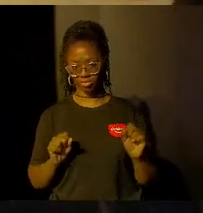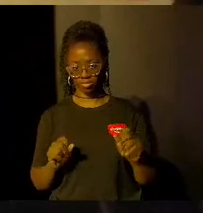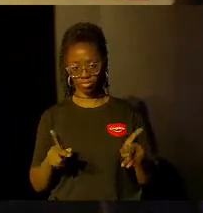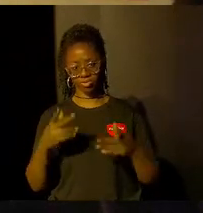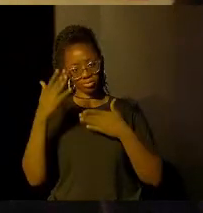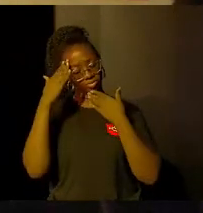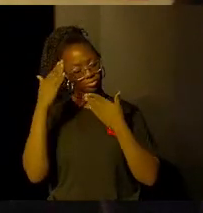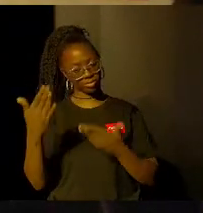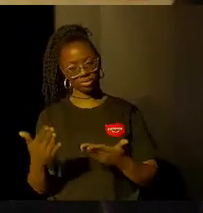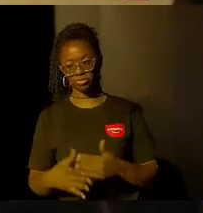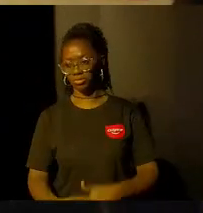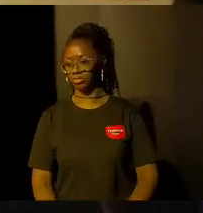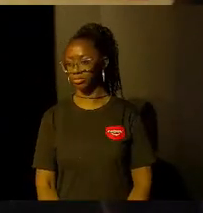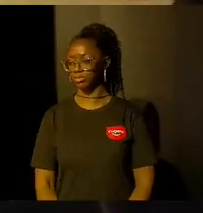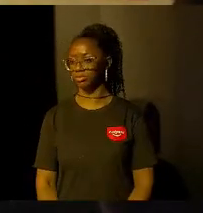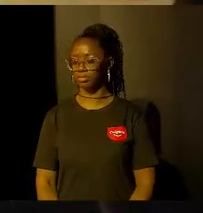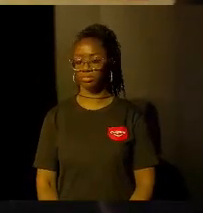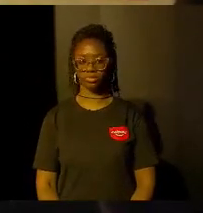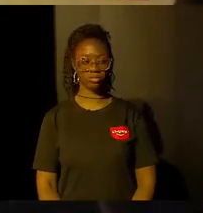obrigada